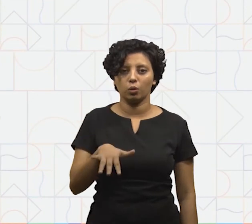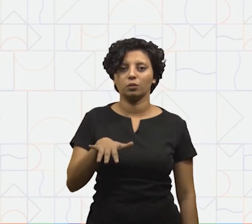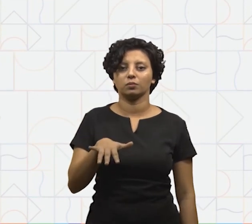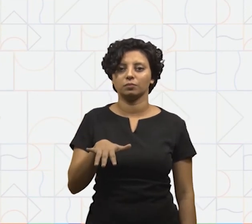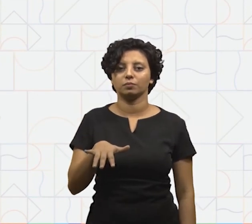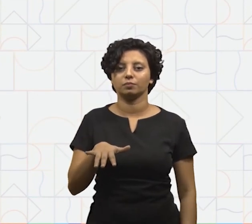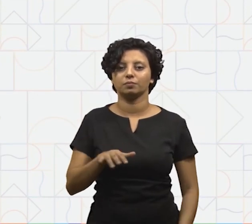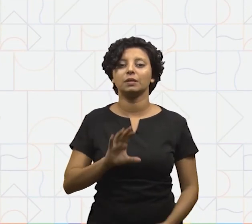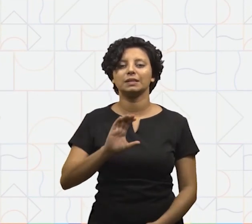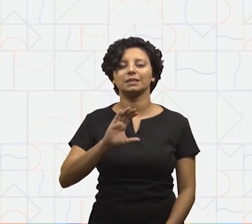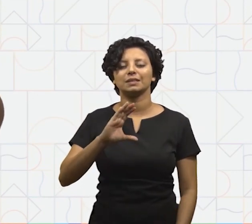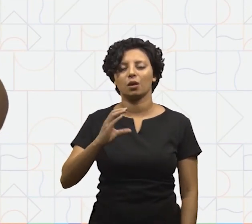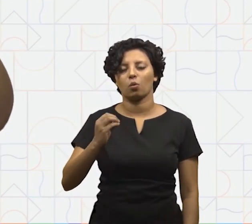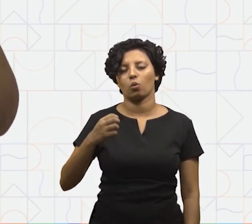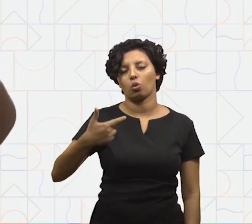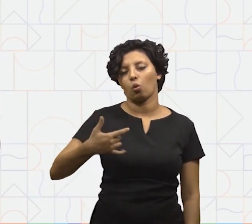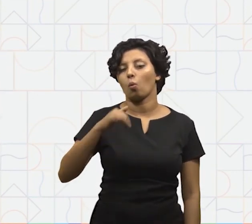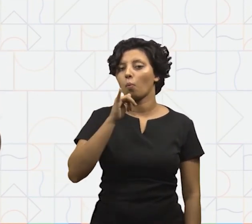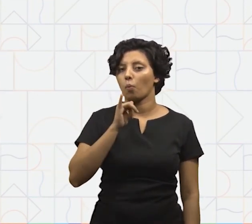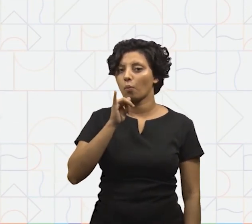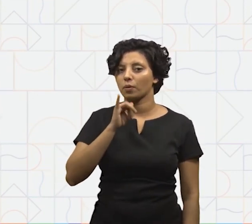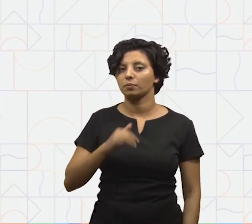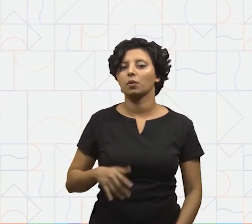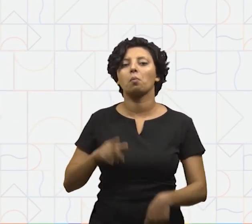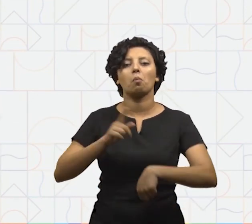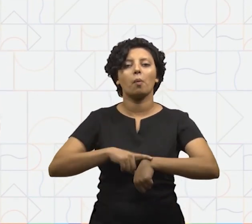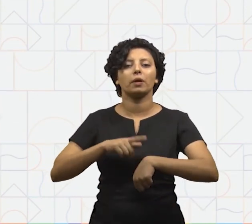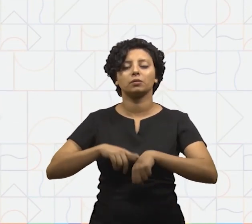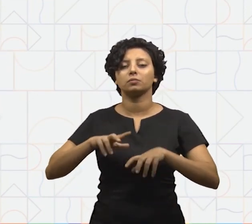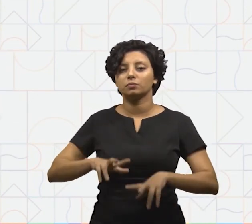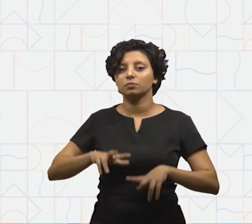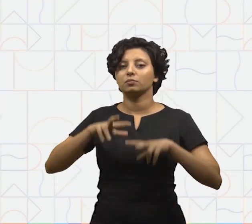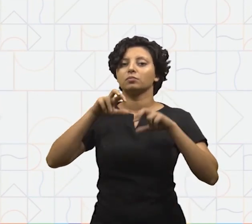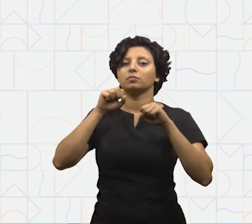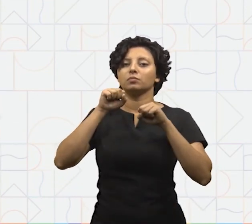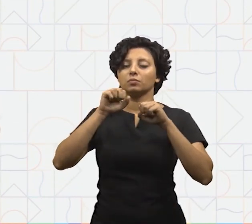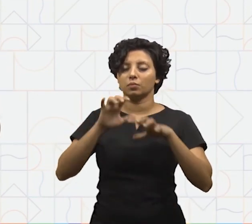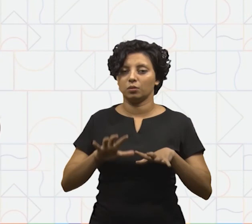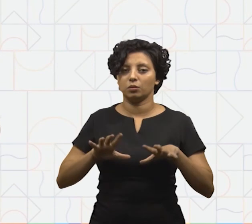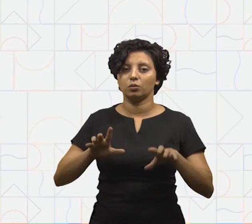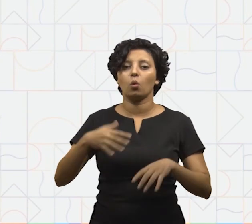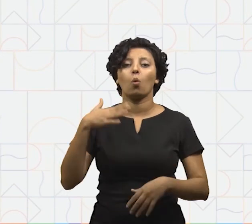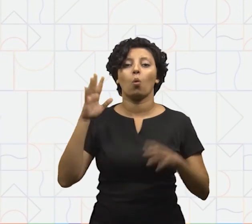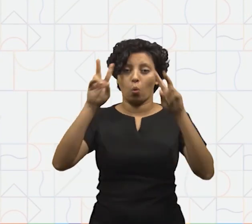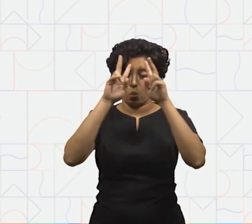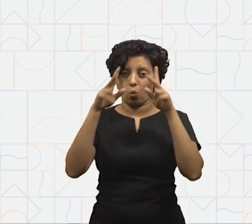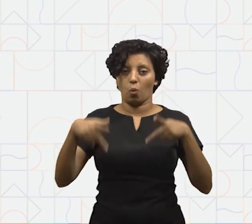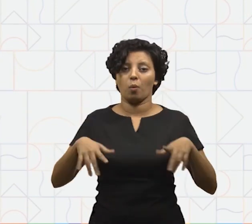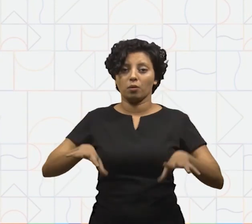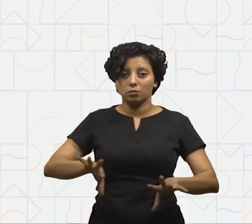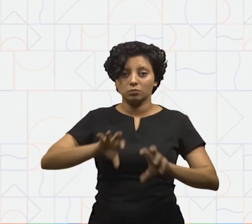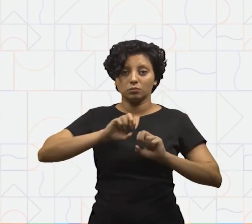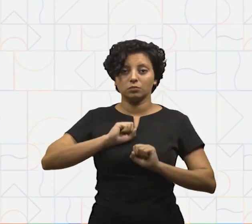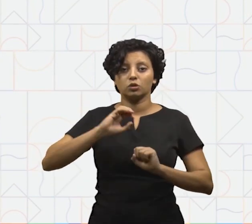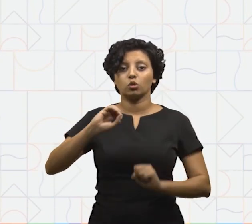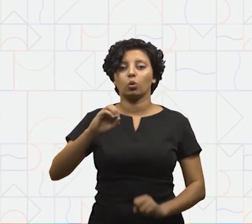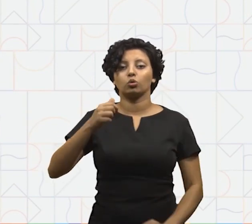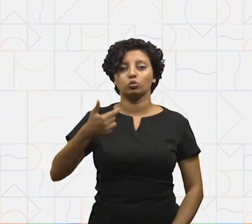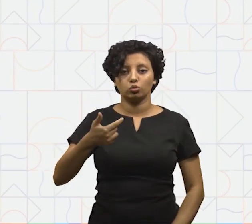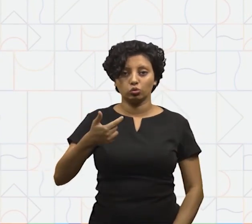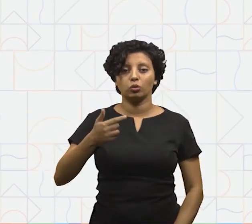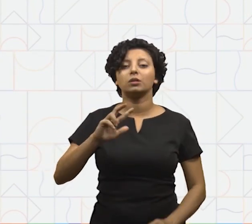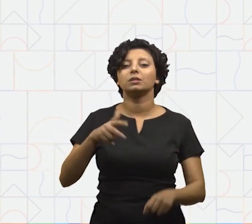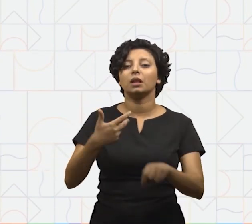caso do gás carbônico. Durante a respiração humana, o corpo absorve gás oxigênio do ar na inspiração